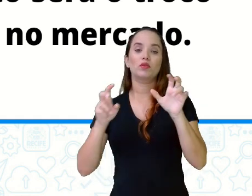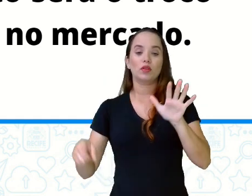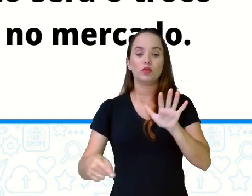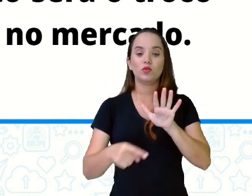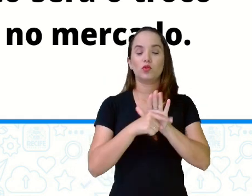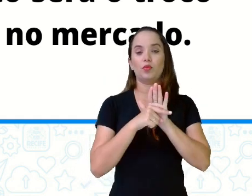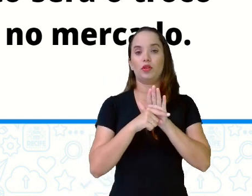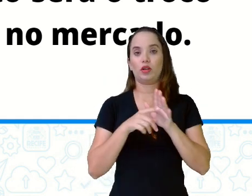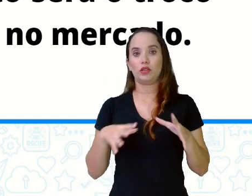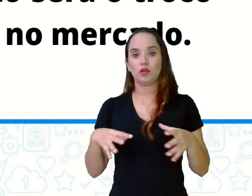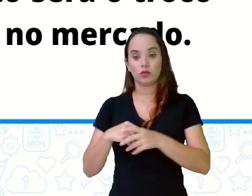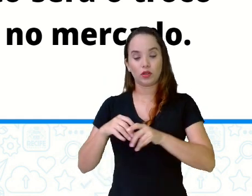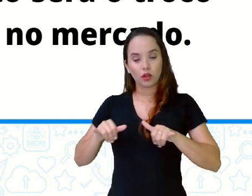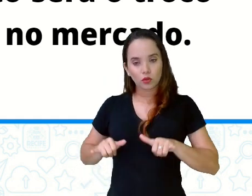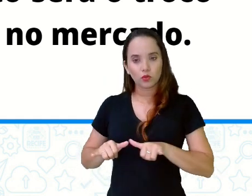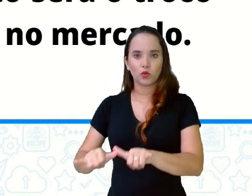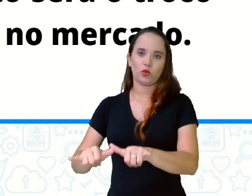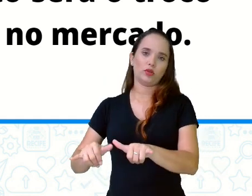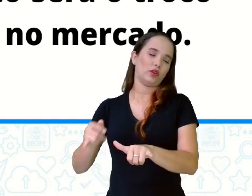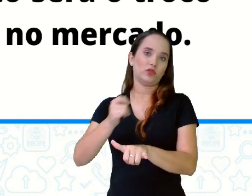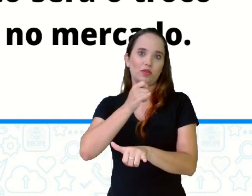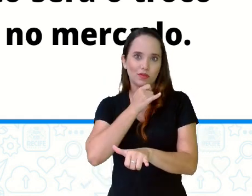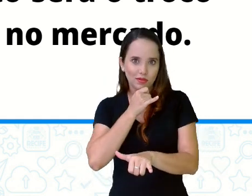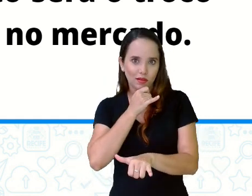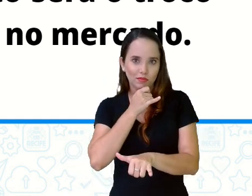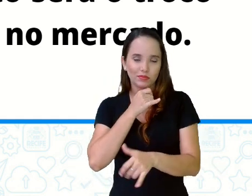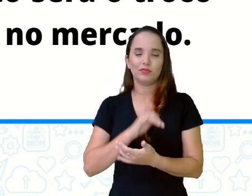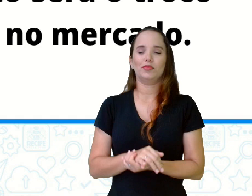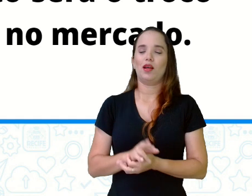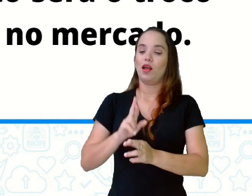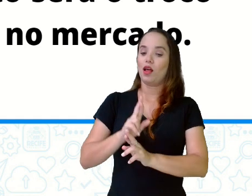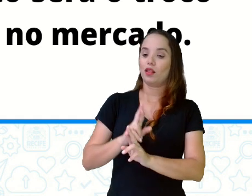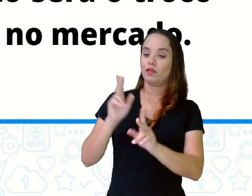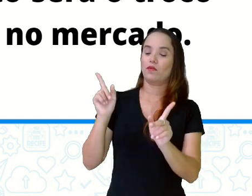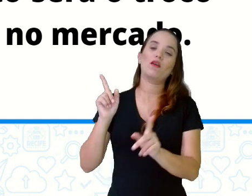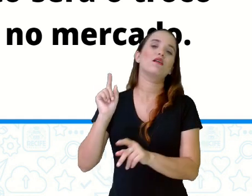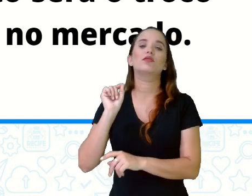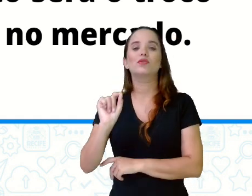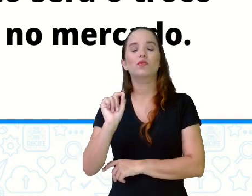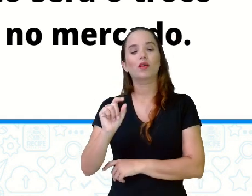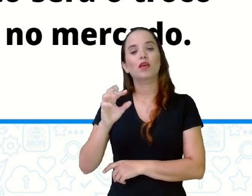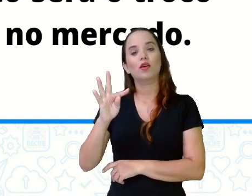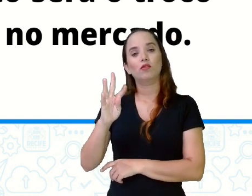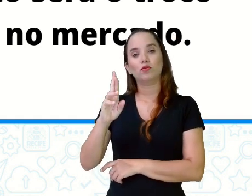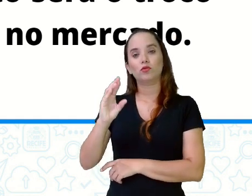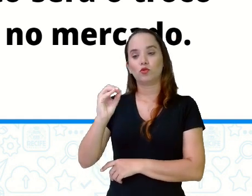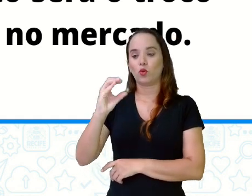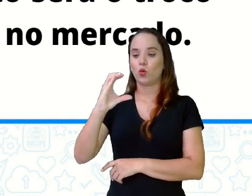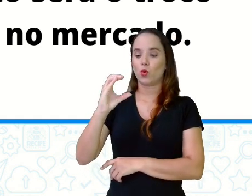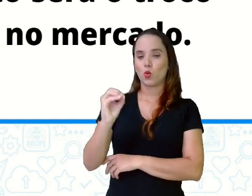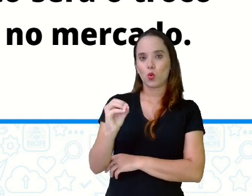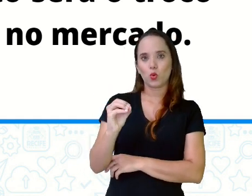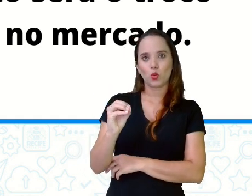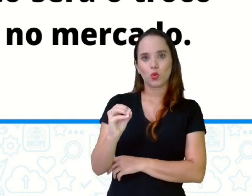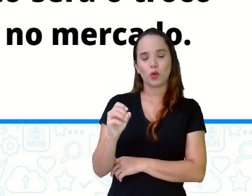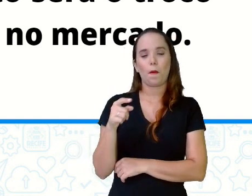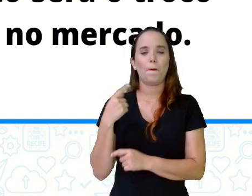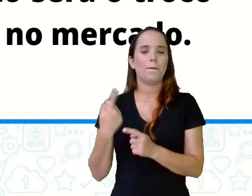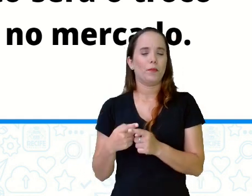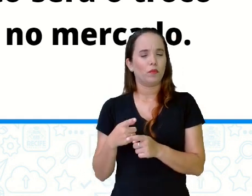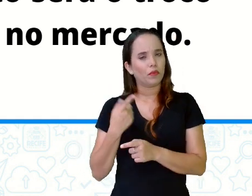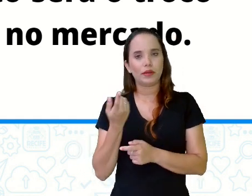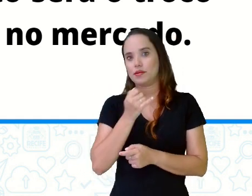contexto, né, de supermercado, por exemplo, a gente pode dizer que a diferença é o troco. Você foi com seu